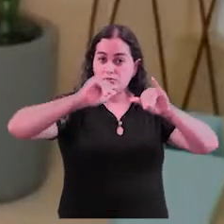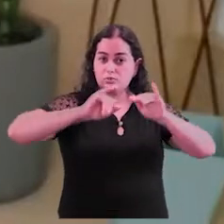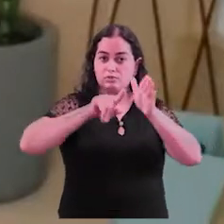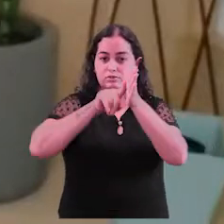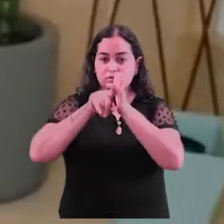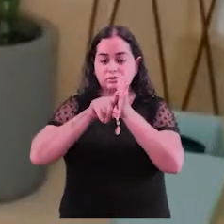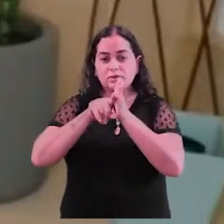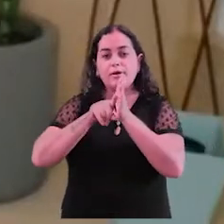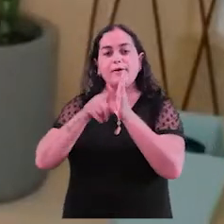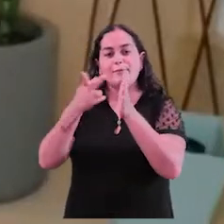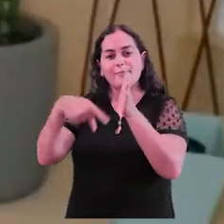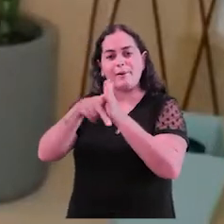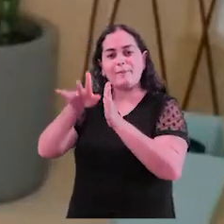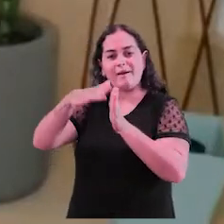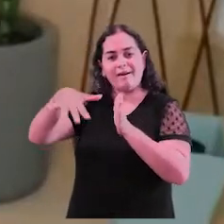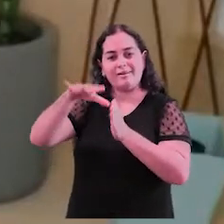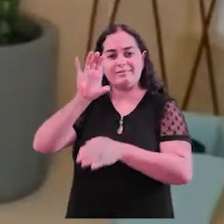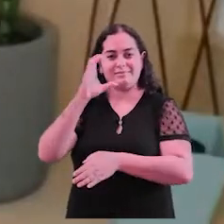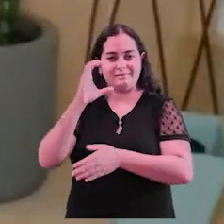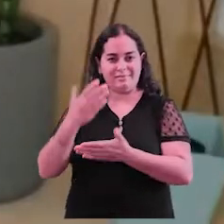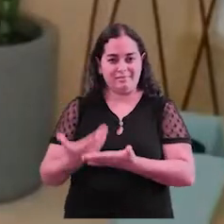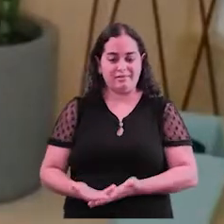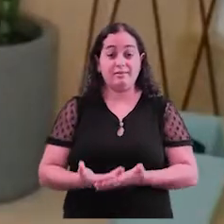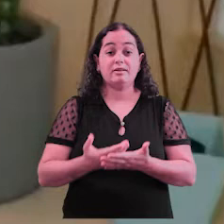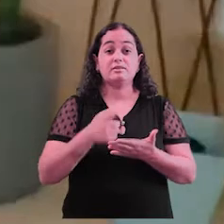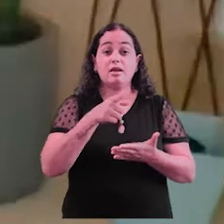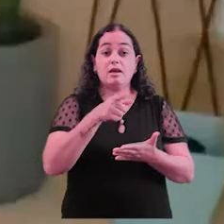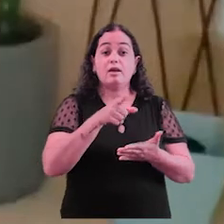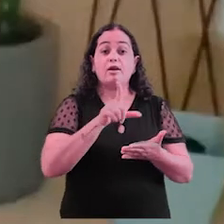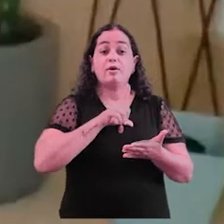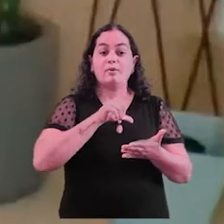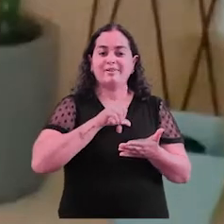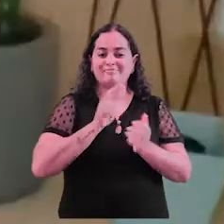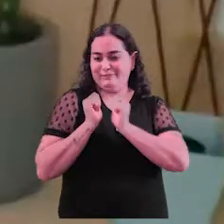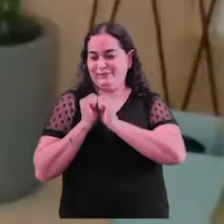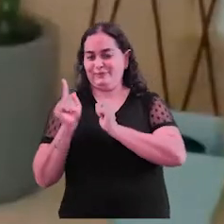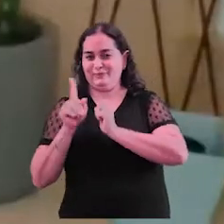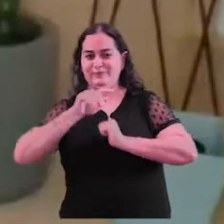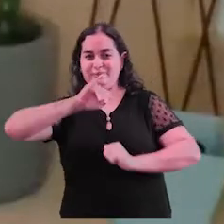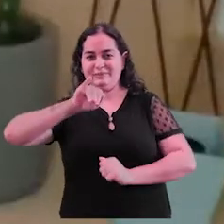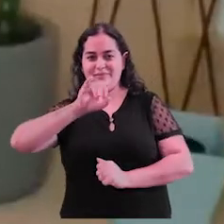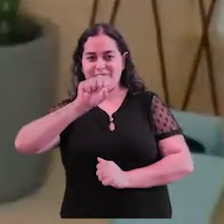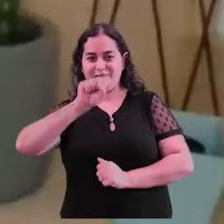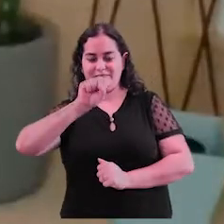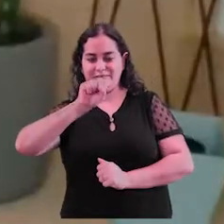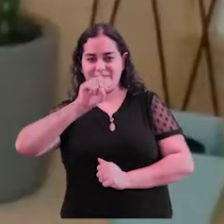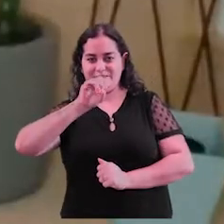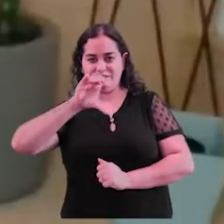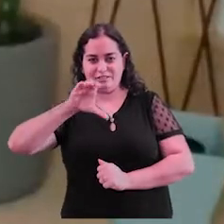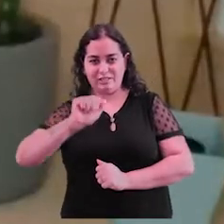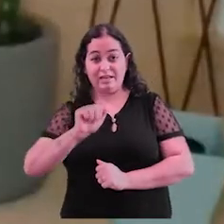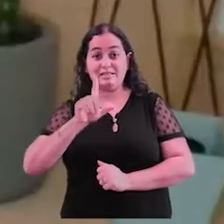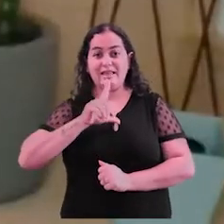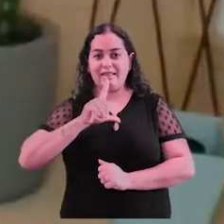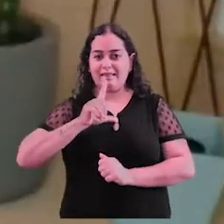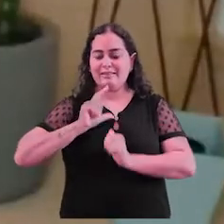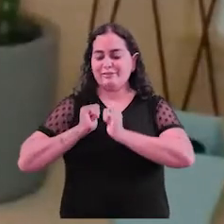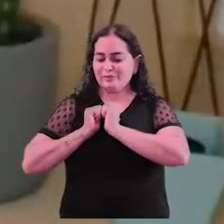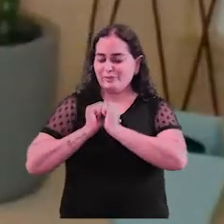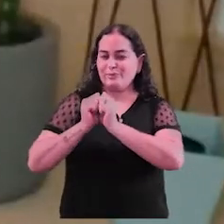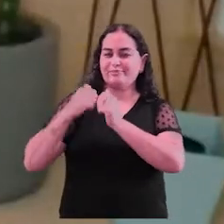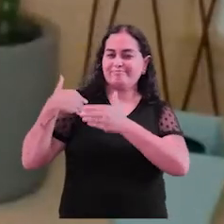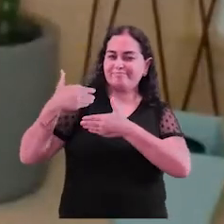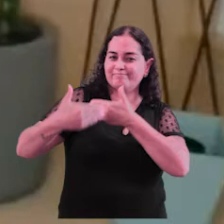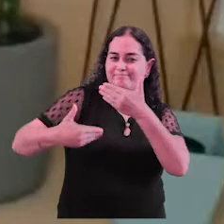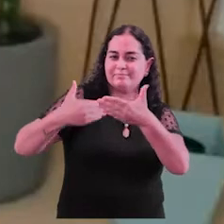comunicação pública da ciência. Também de dividir esse espaço com a Jéssica, uma parceira de muitas